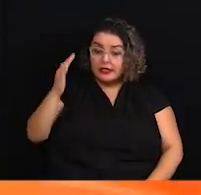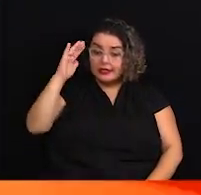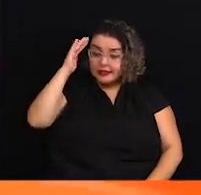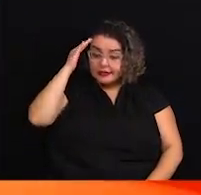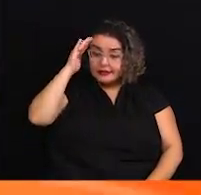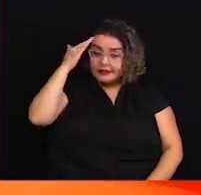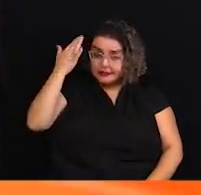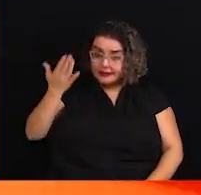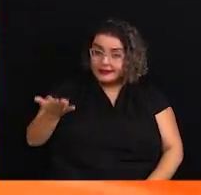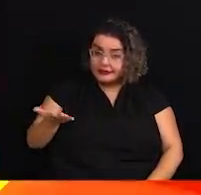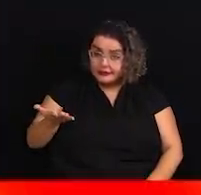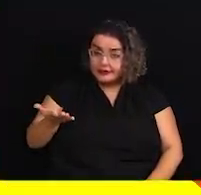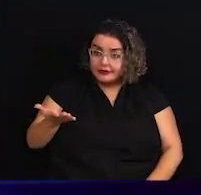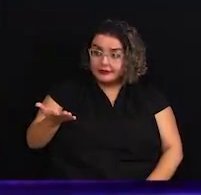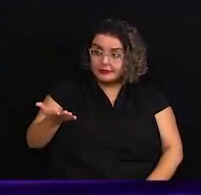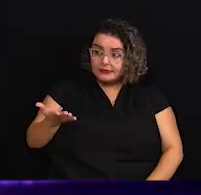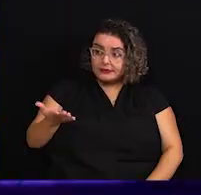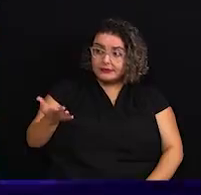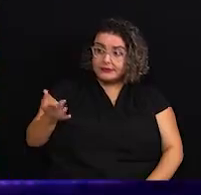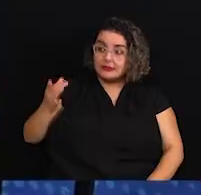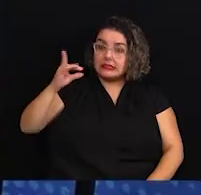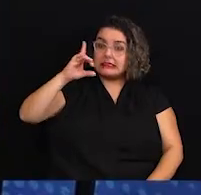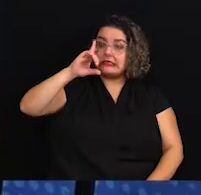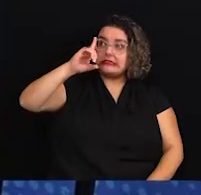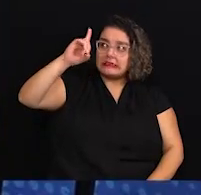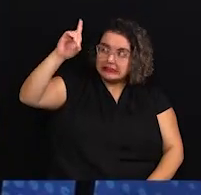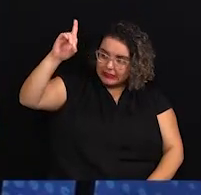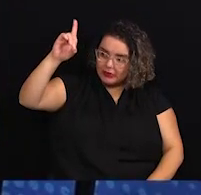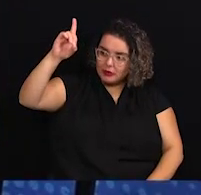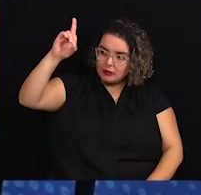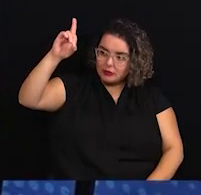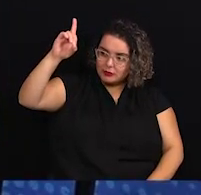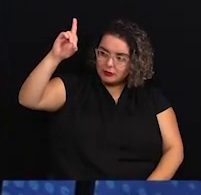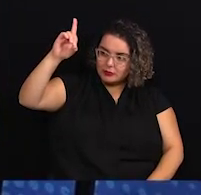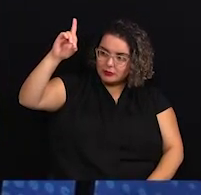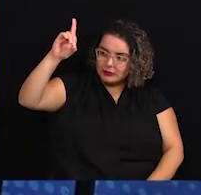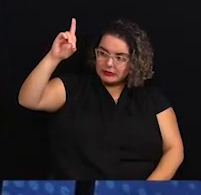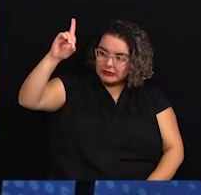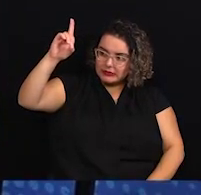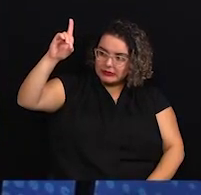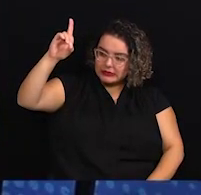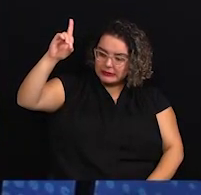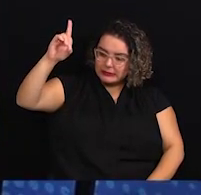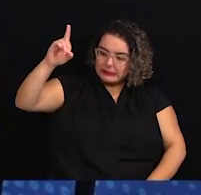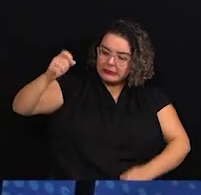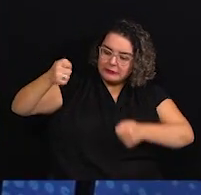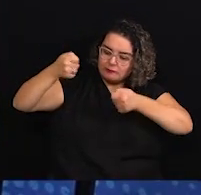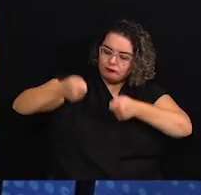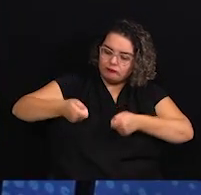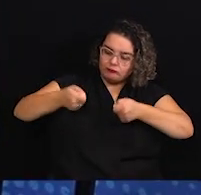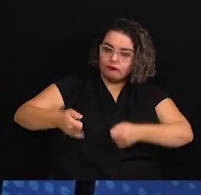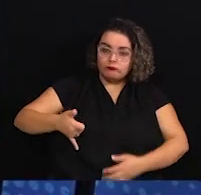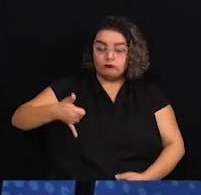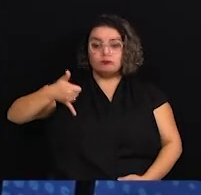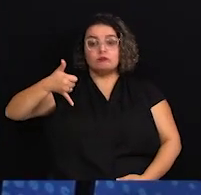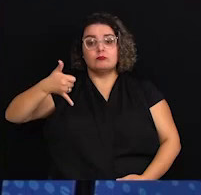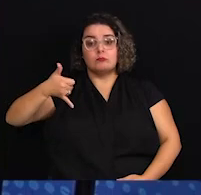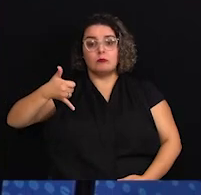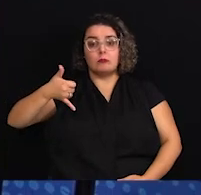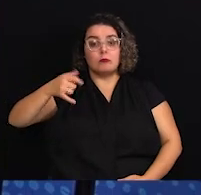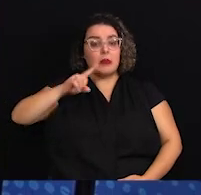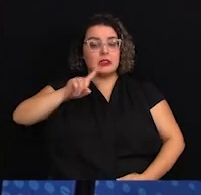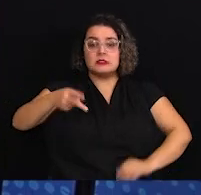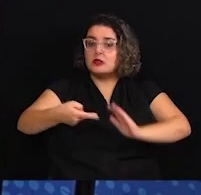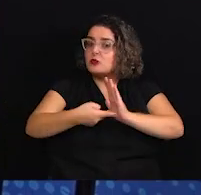ele entende que Deus resiste ao soberbo, mas não quer dizer que não o ama. E Deus